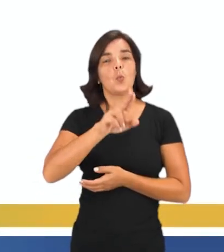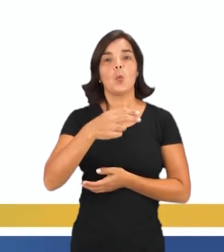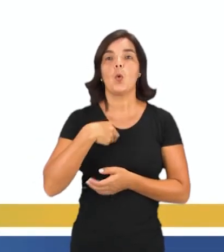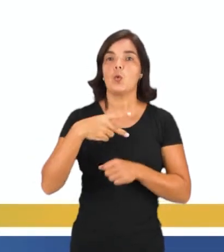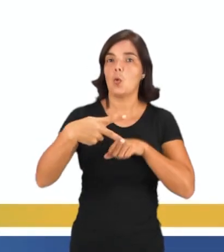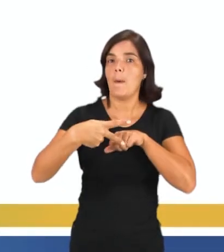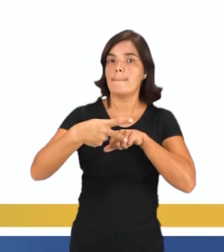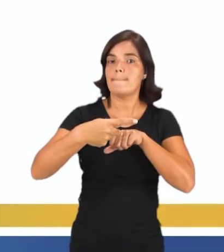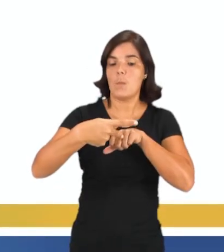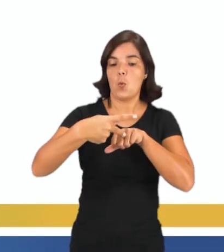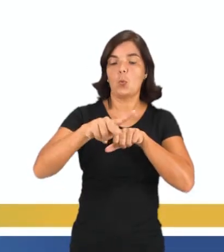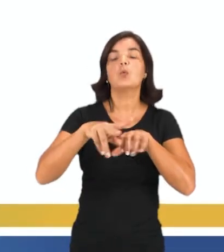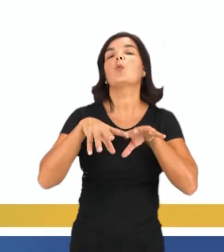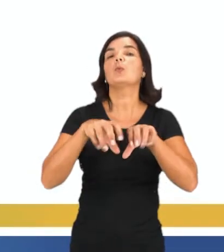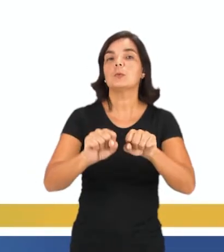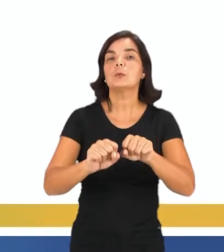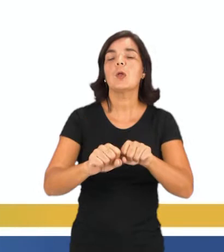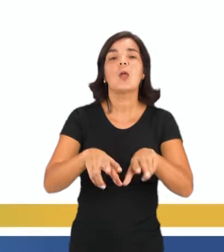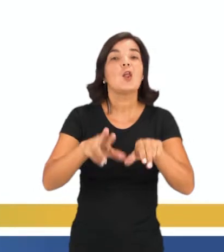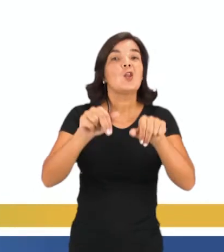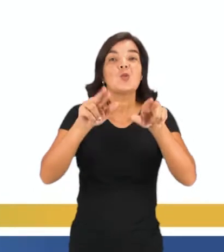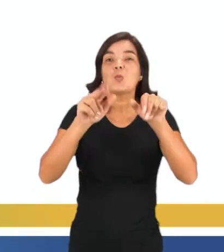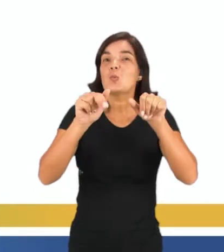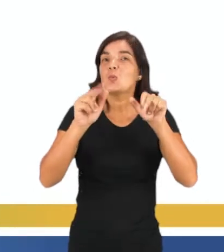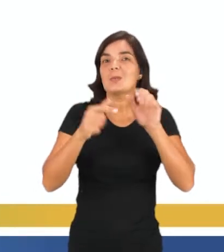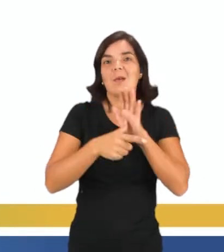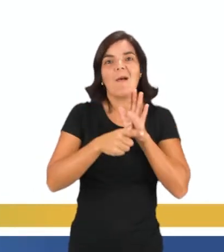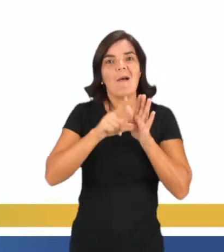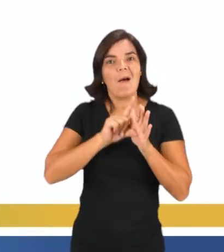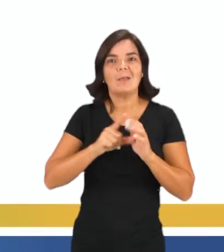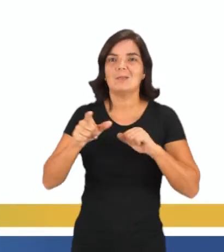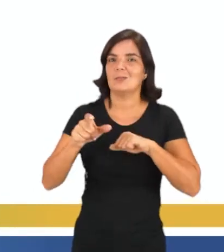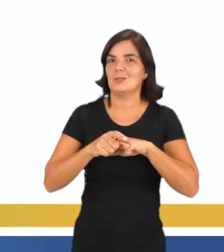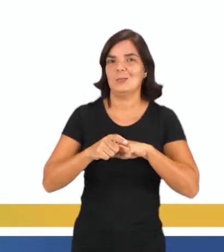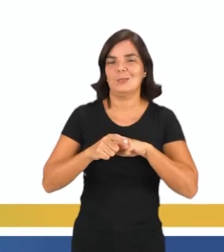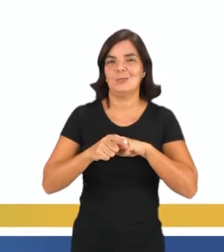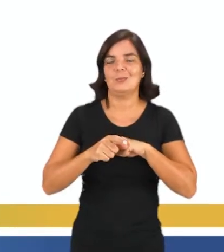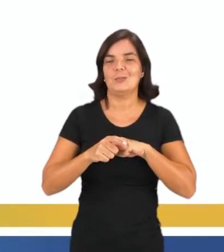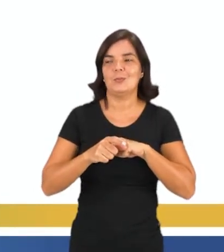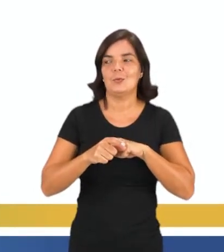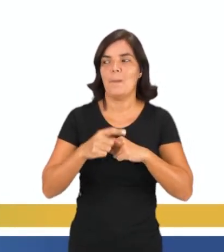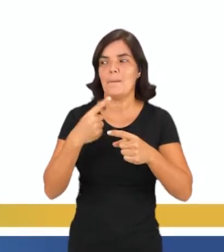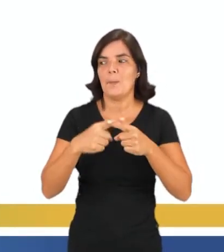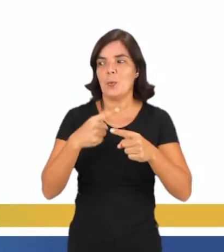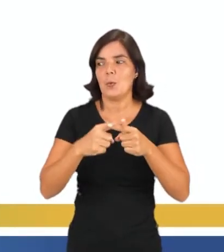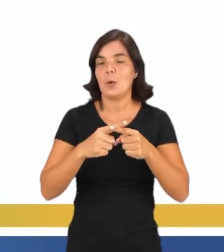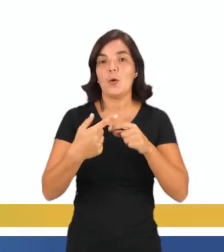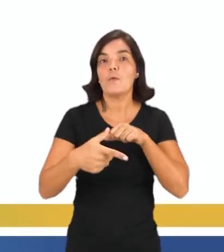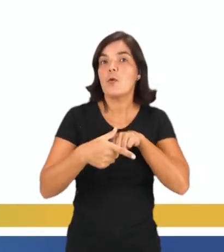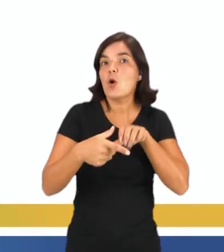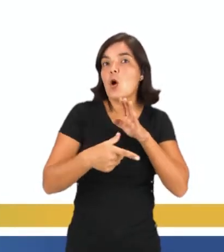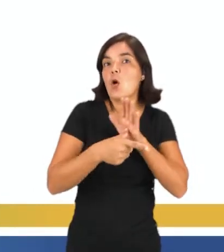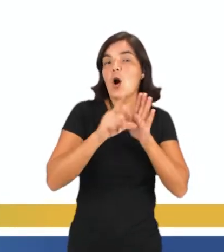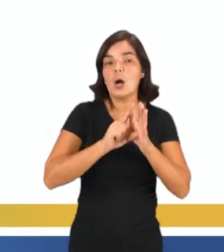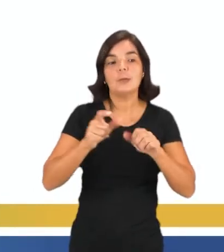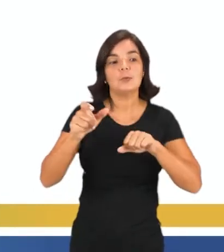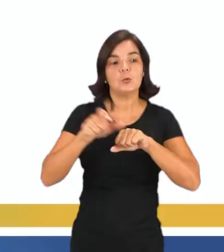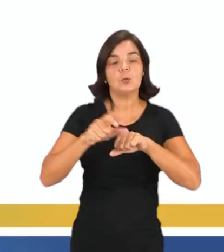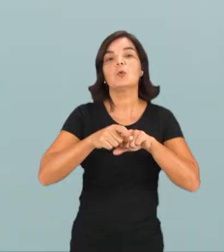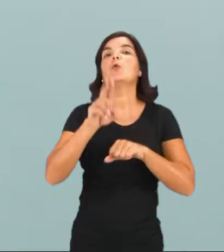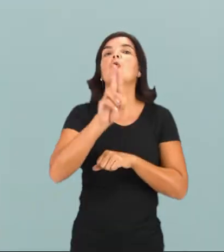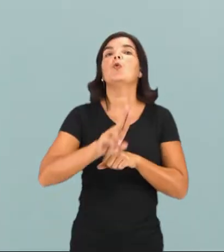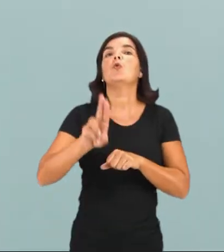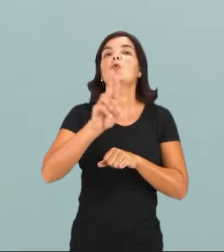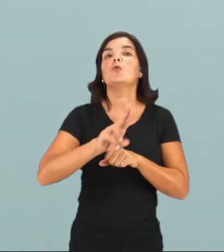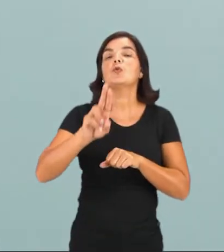nosso pronome possessivo, eles jamais podem ir antes dos substantivos. Porque quando vão antes dos substantivos, nós